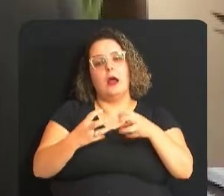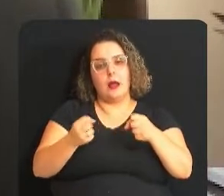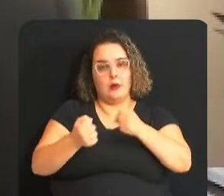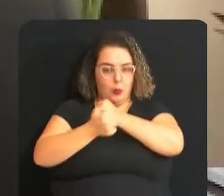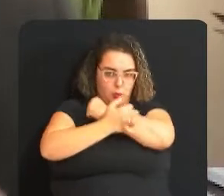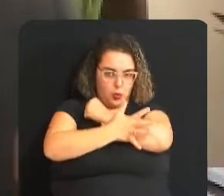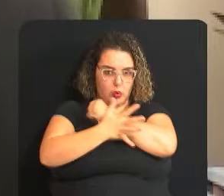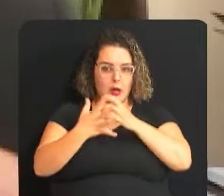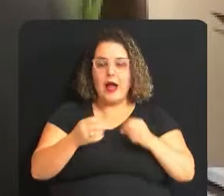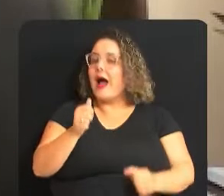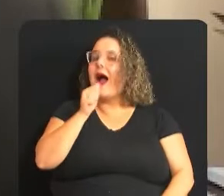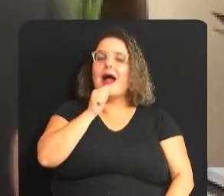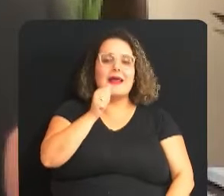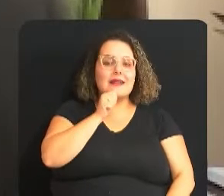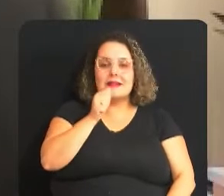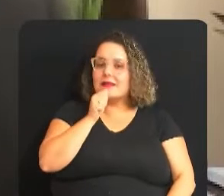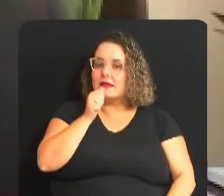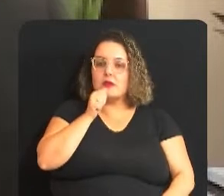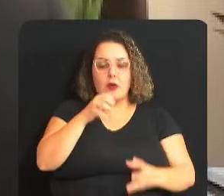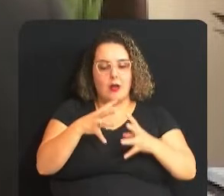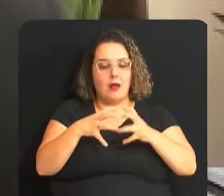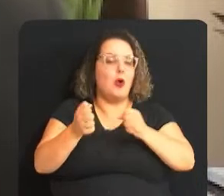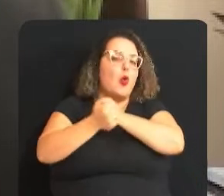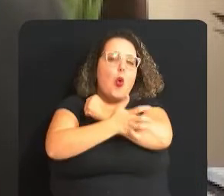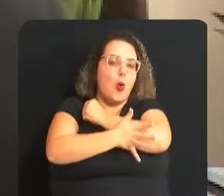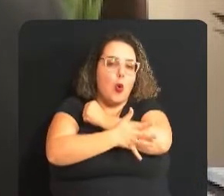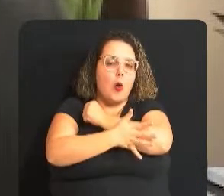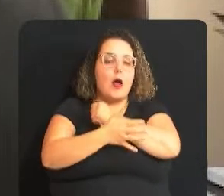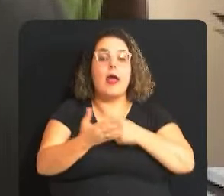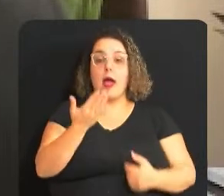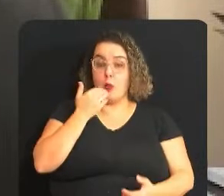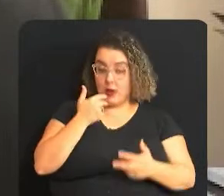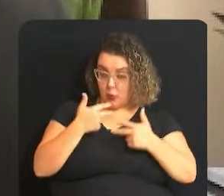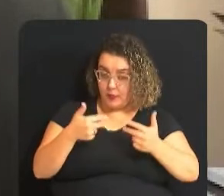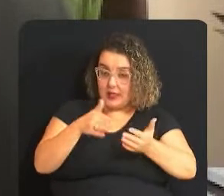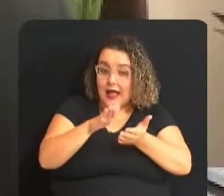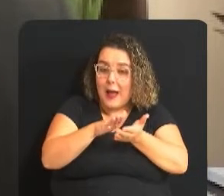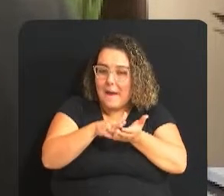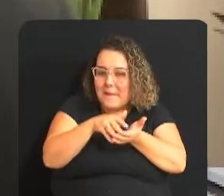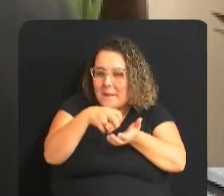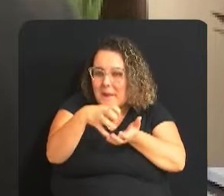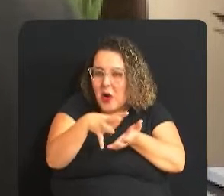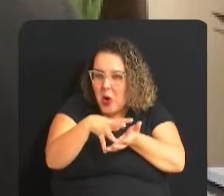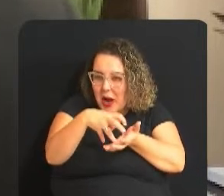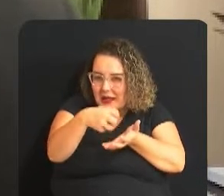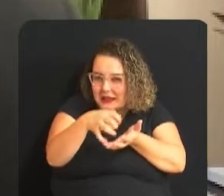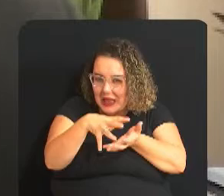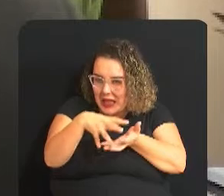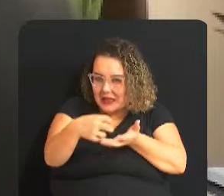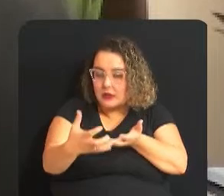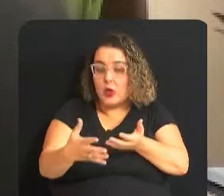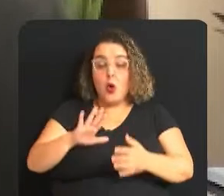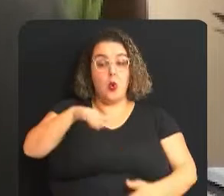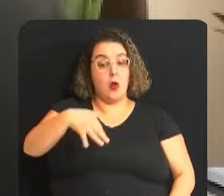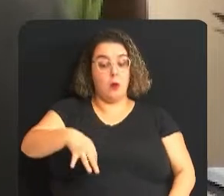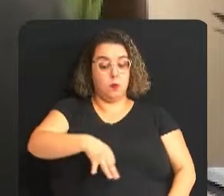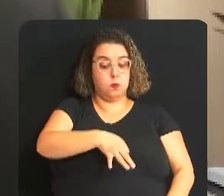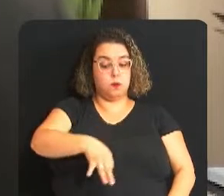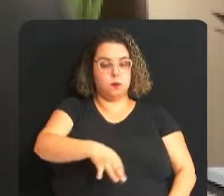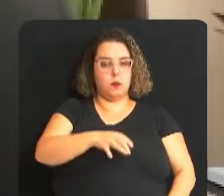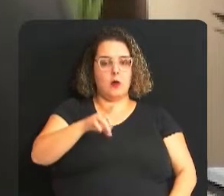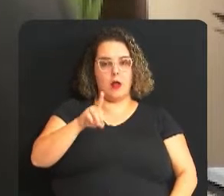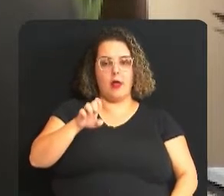são fezes, ainda é uma comida que virou pasta. Quando chega no final do intestino delgado, eu tenho o intestino